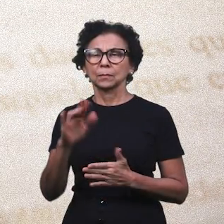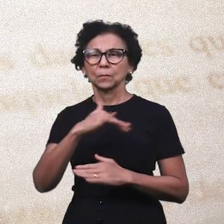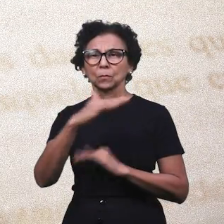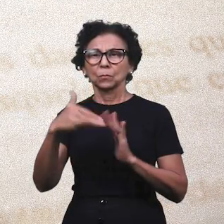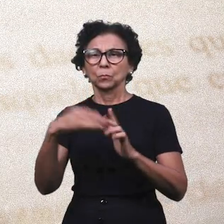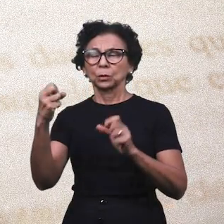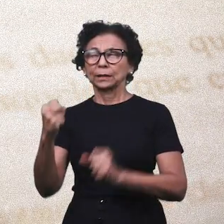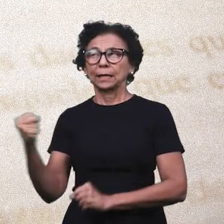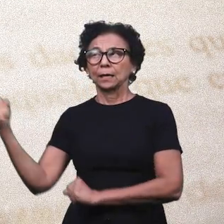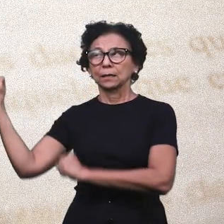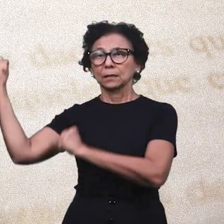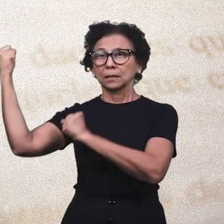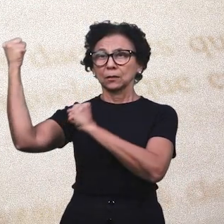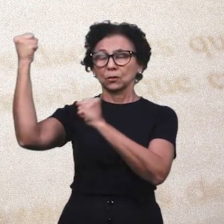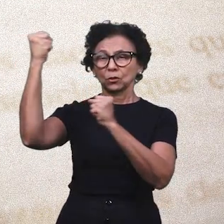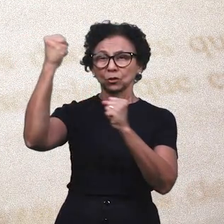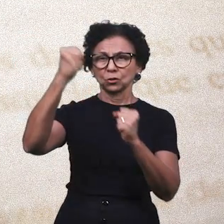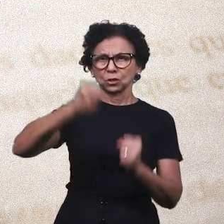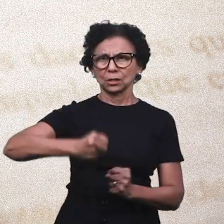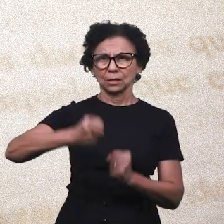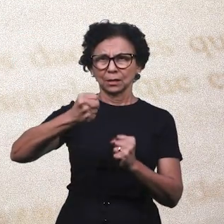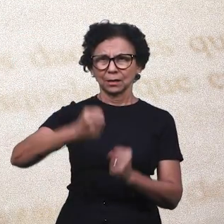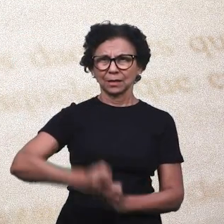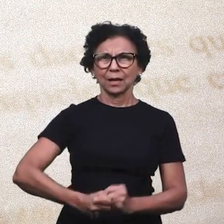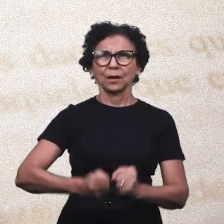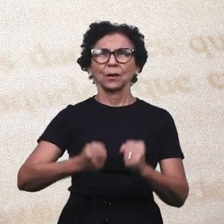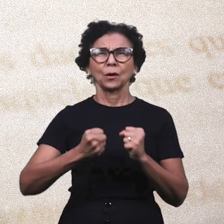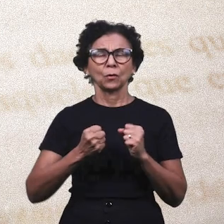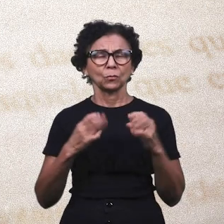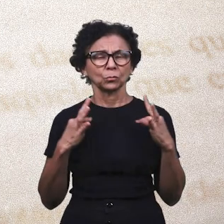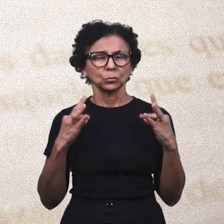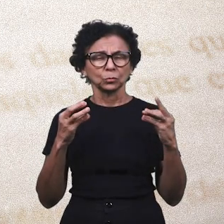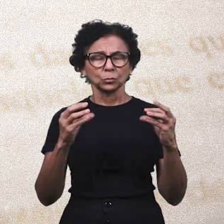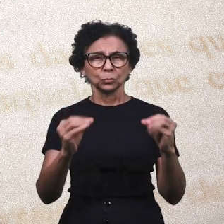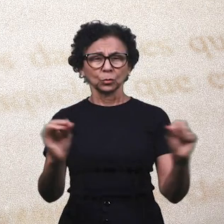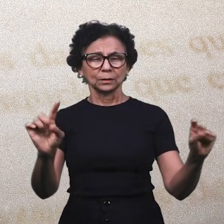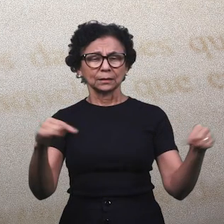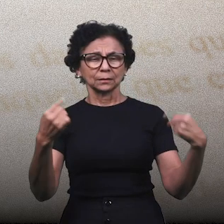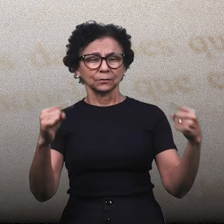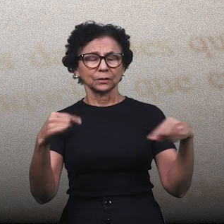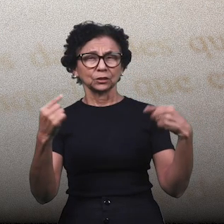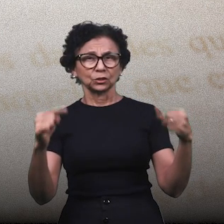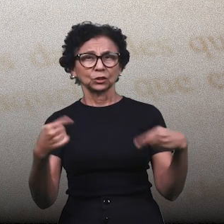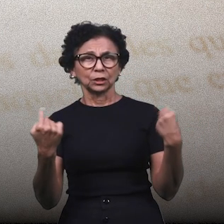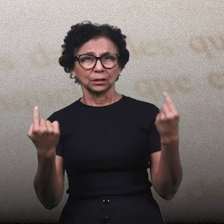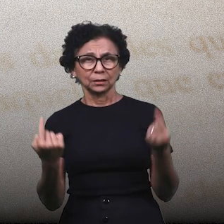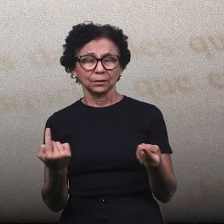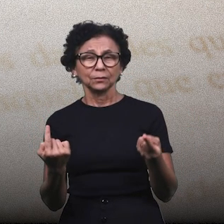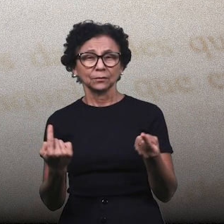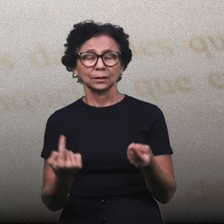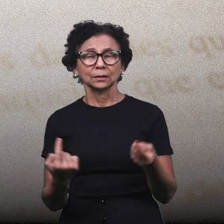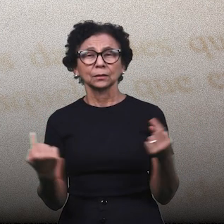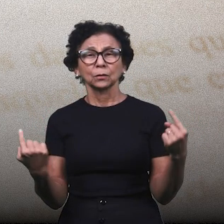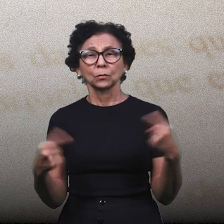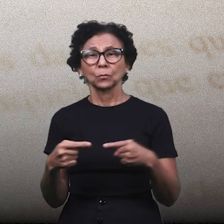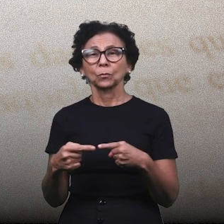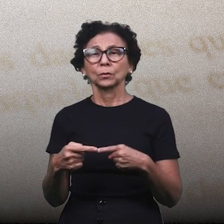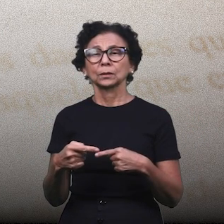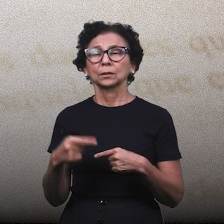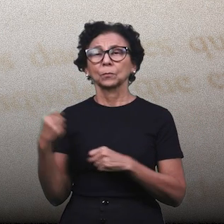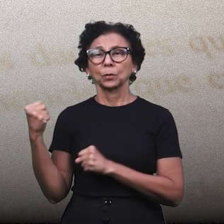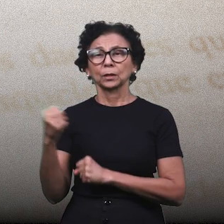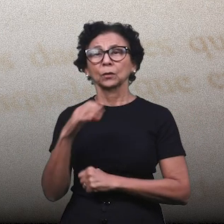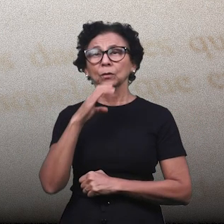fortalezas, destruindo os conselhos e toda a altivez que se levanta contra o conhecimento de